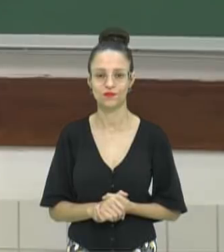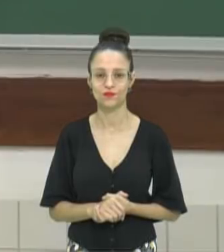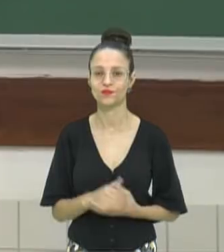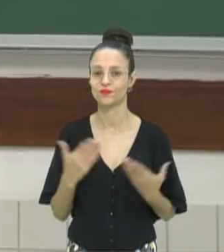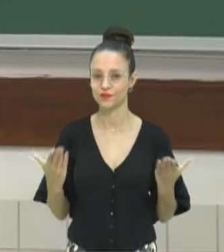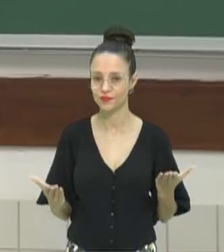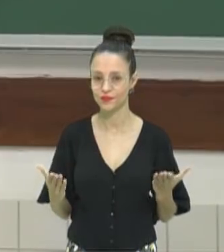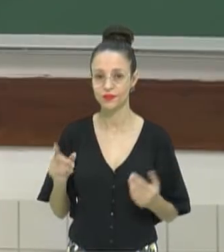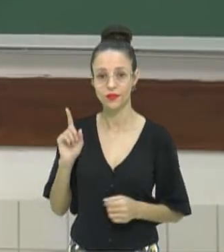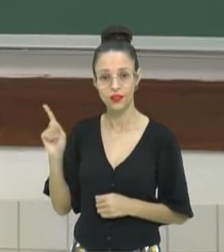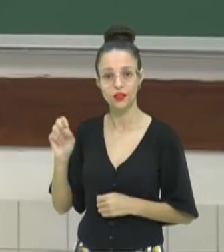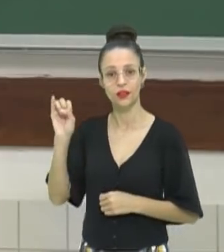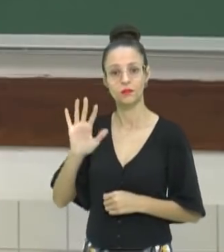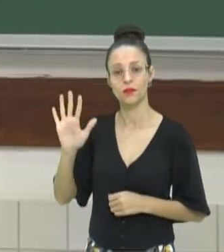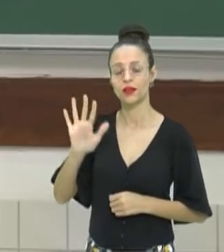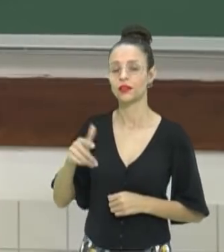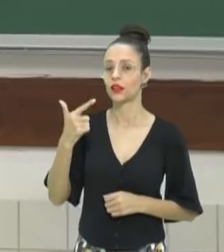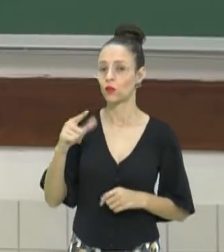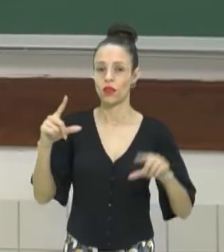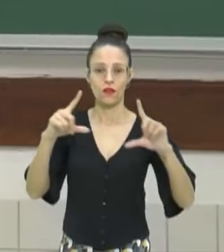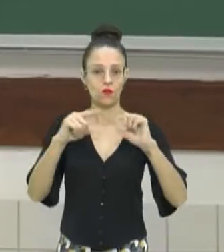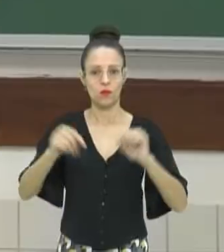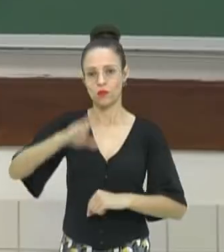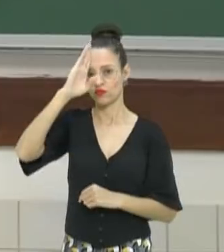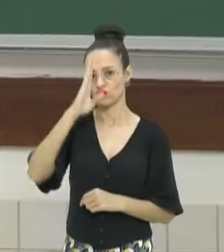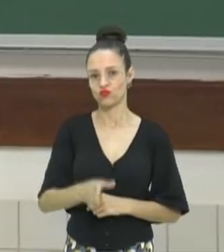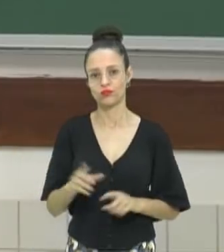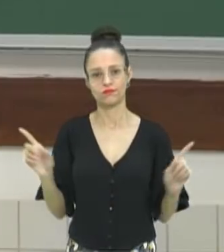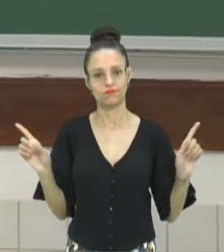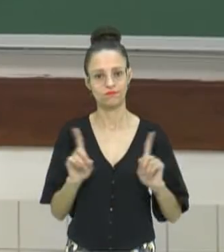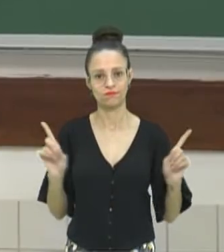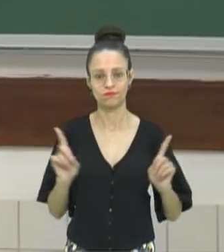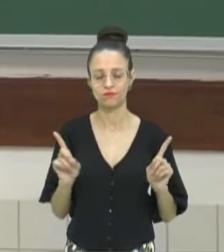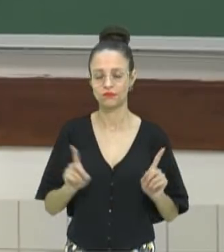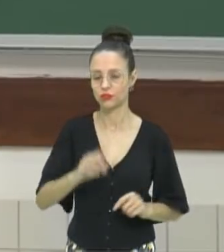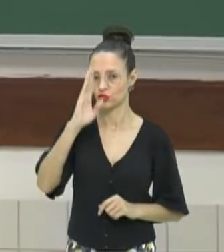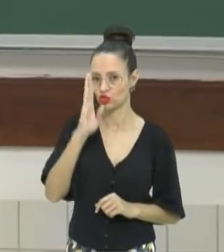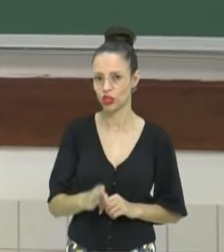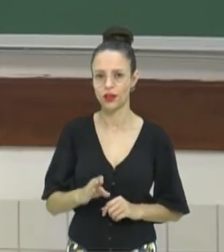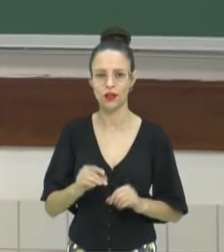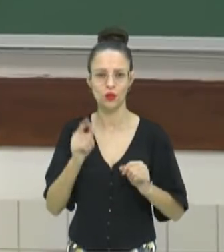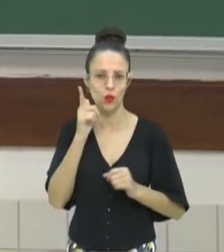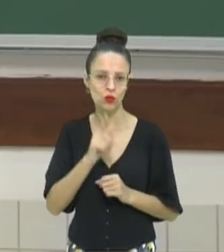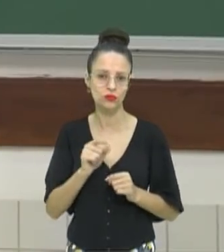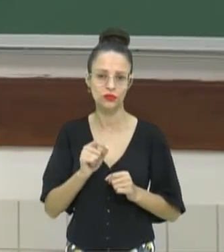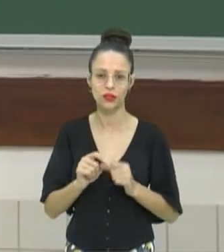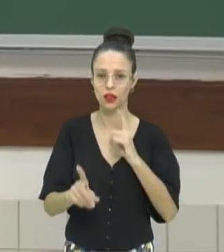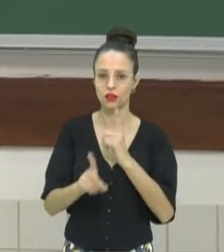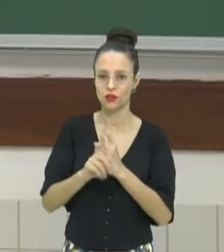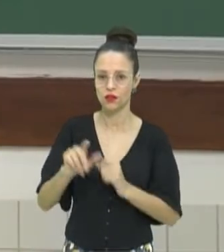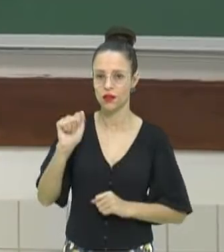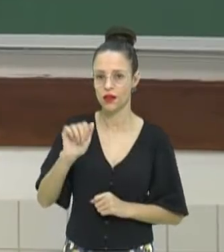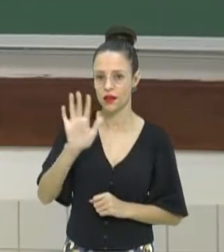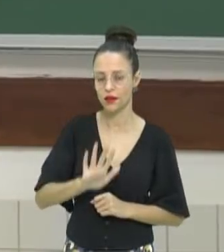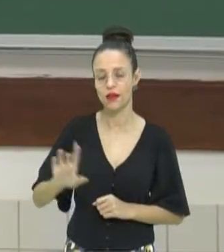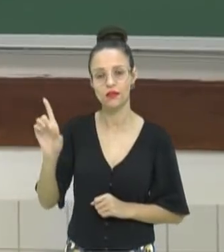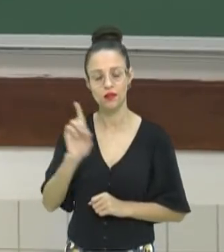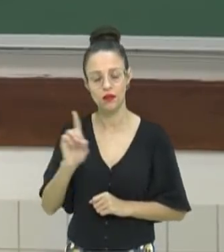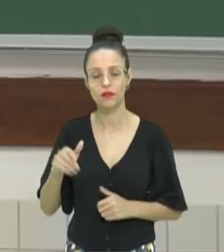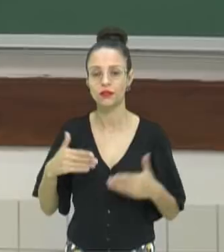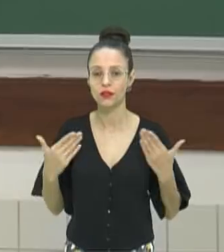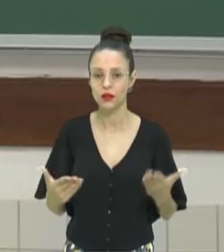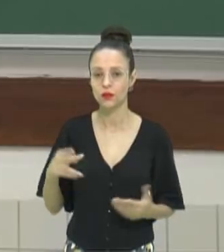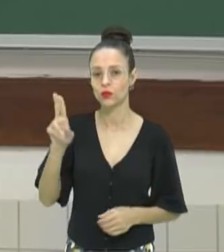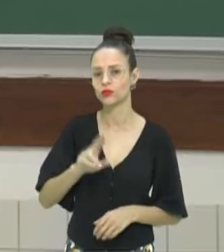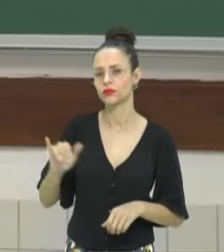Para essa figura, não tem uma fórmula direta que você possa aplicar e consiga a área. Então, nós vamos usar